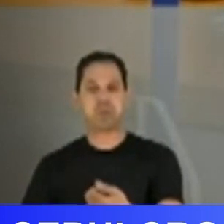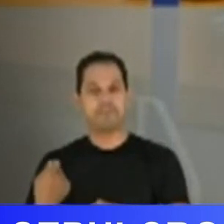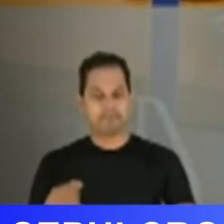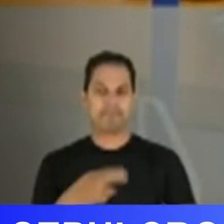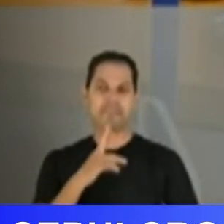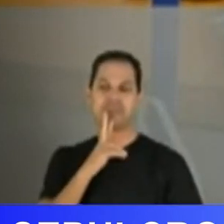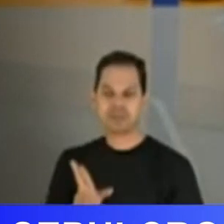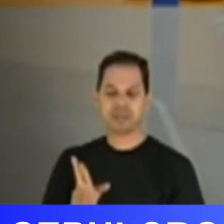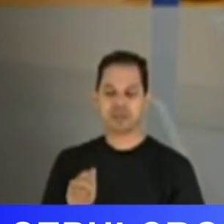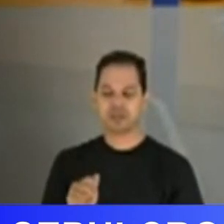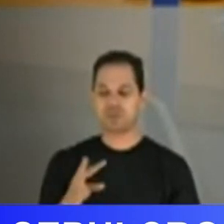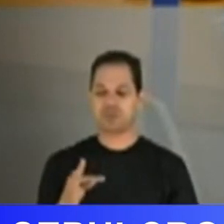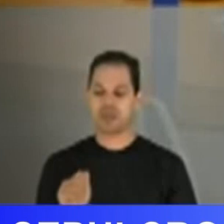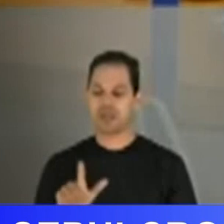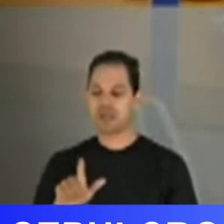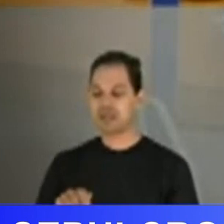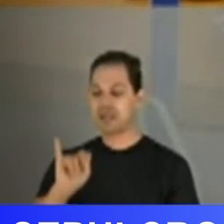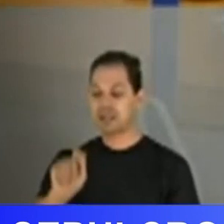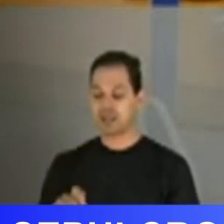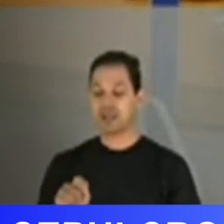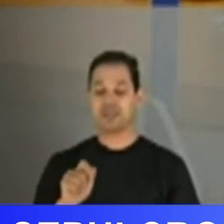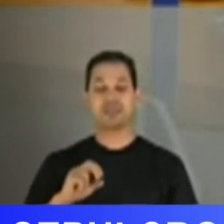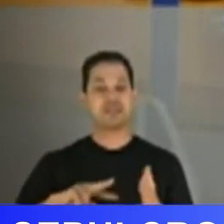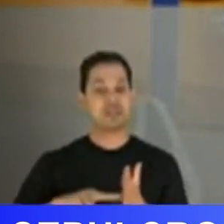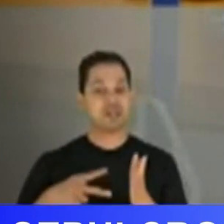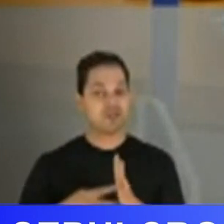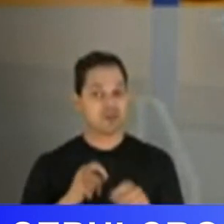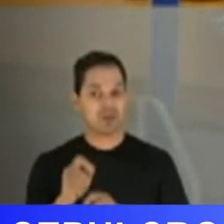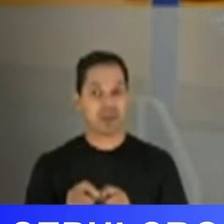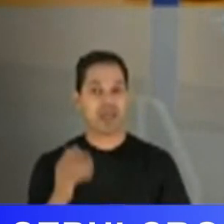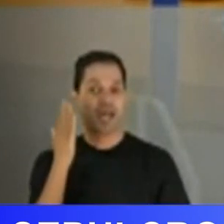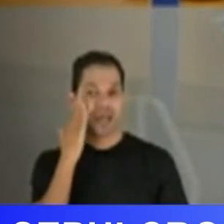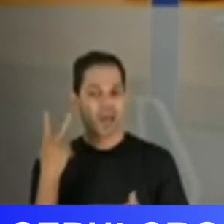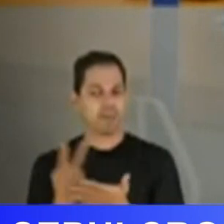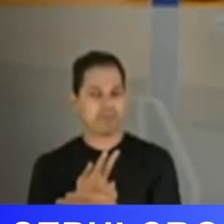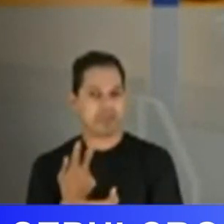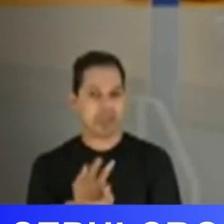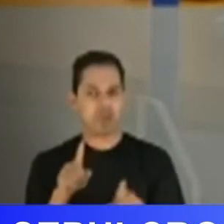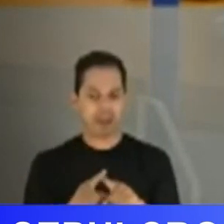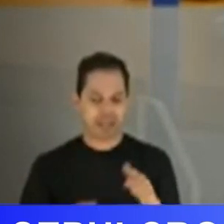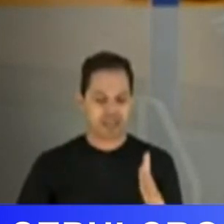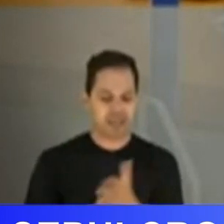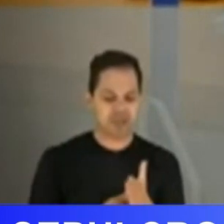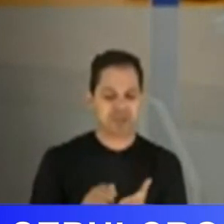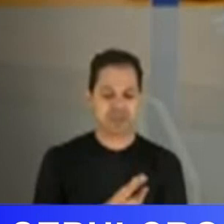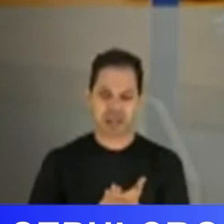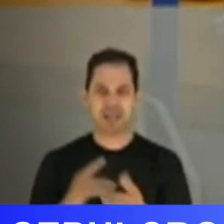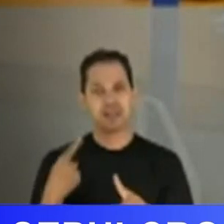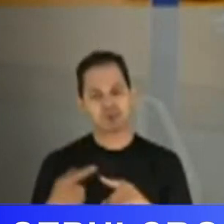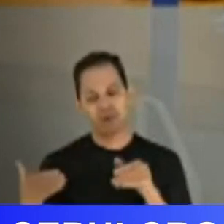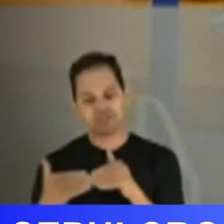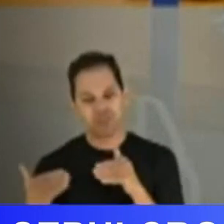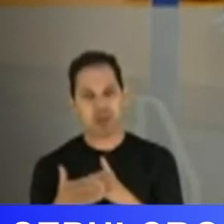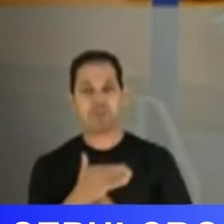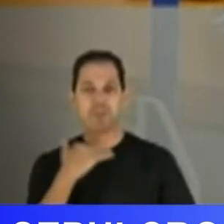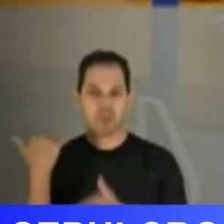atalaia. Isso significa que se você não denuncia, você tem uma responsabilidade compartilhada na morte, no mal que